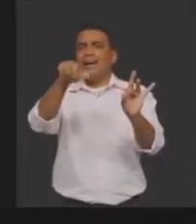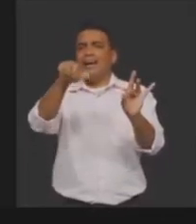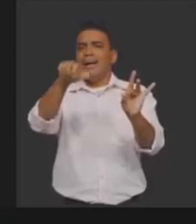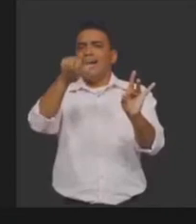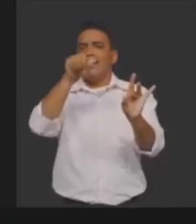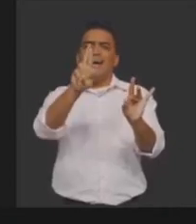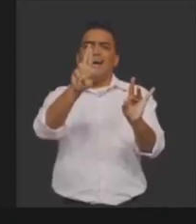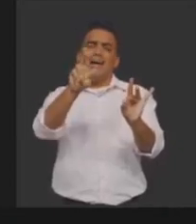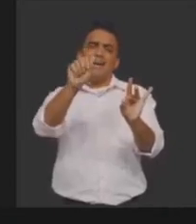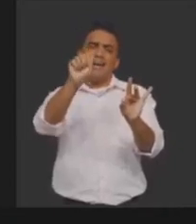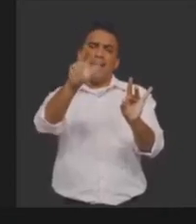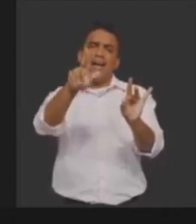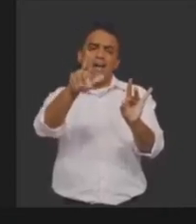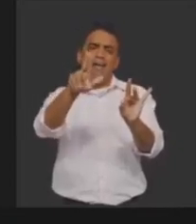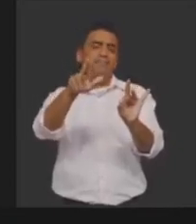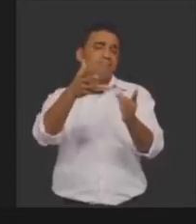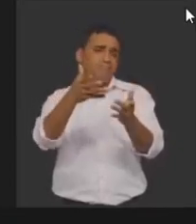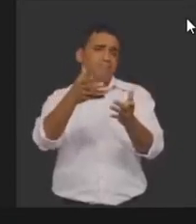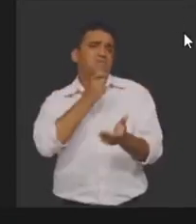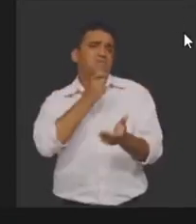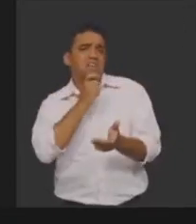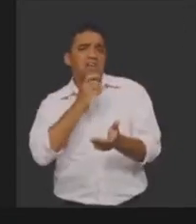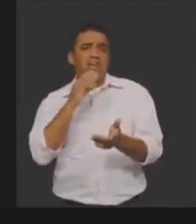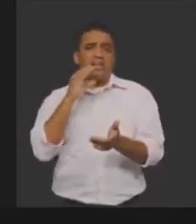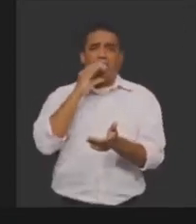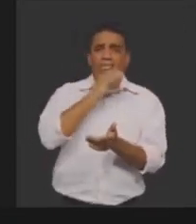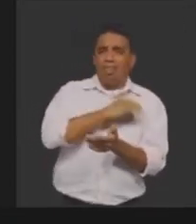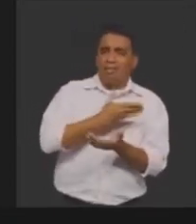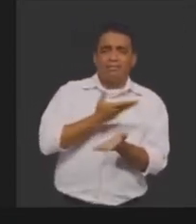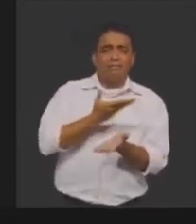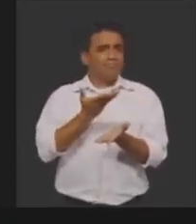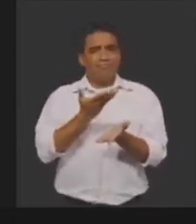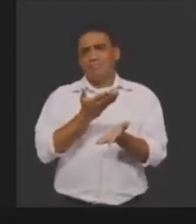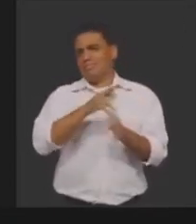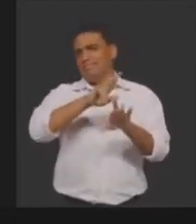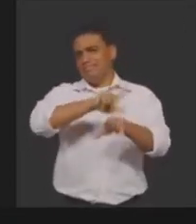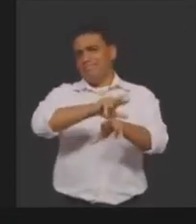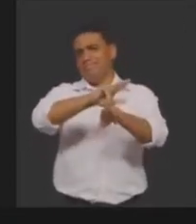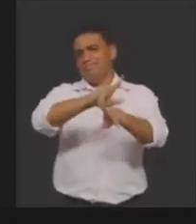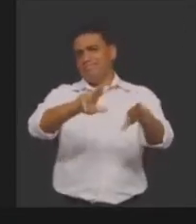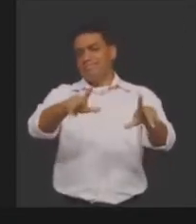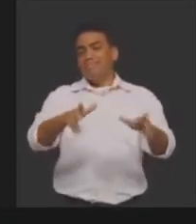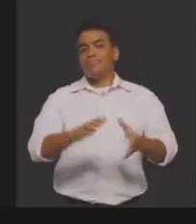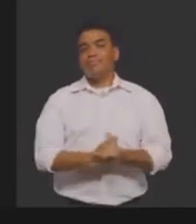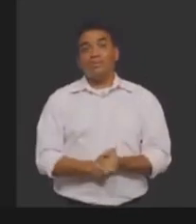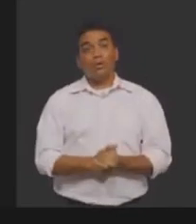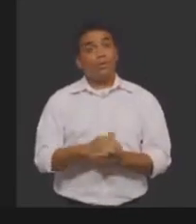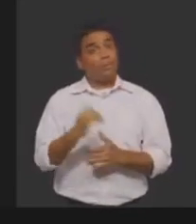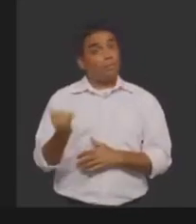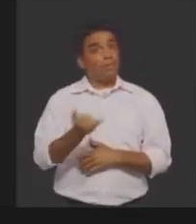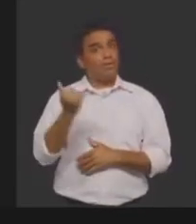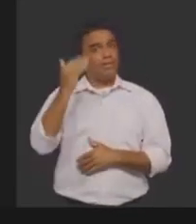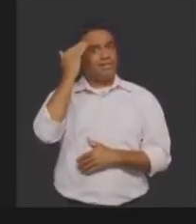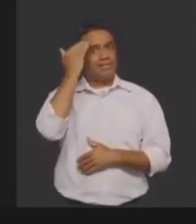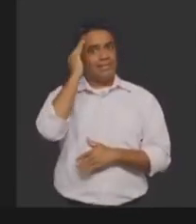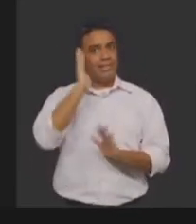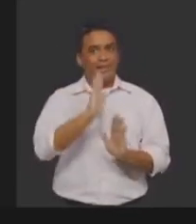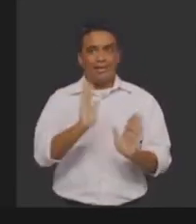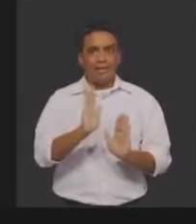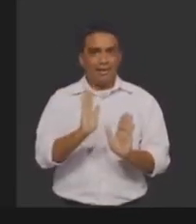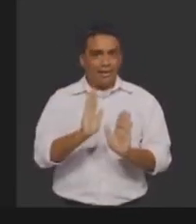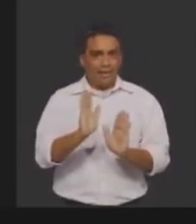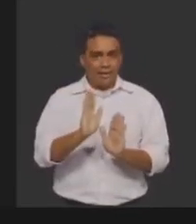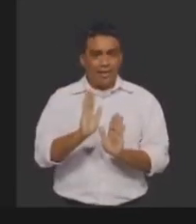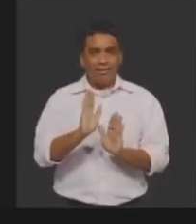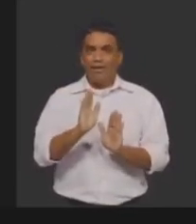frias, úmidas, quentes, enfim. Existem várias possibilidades para as massas de ar. O importante entender aqui é que agora nós não estamos